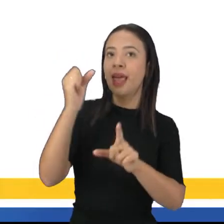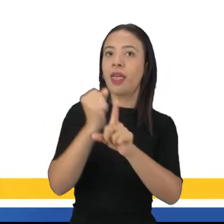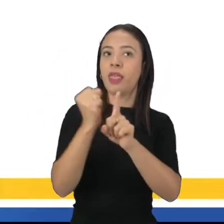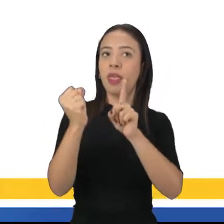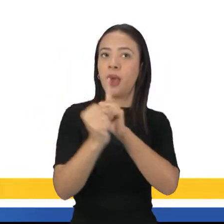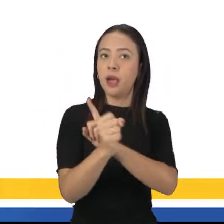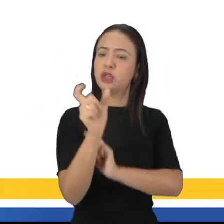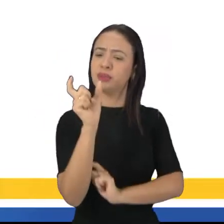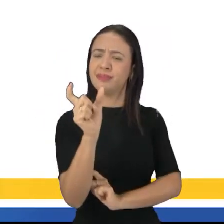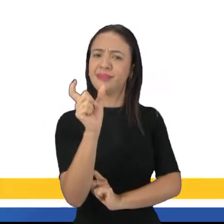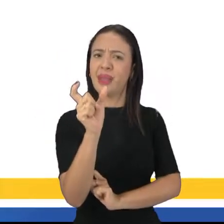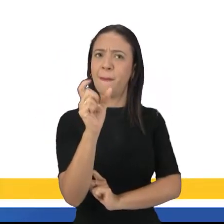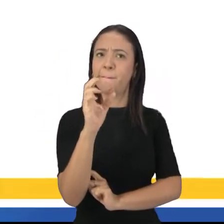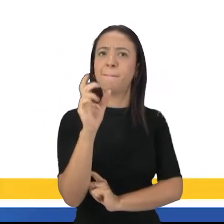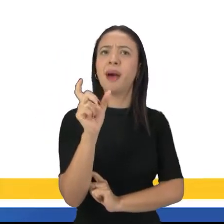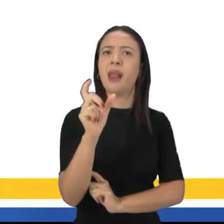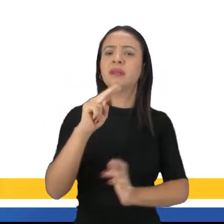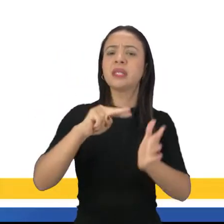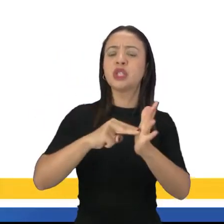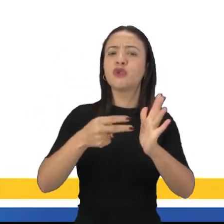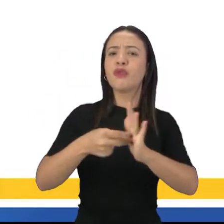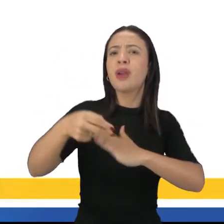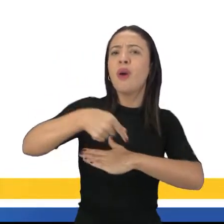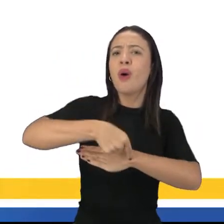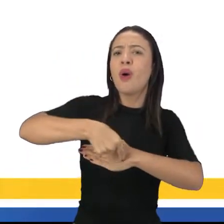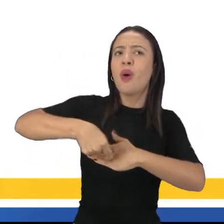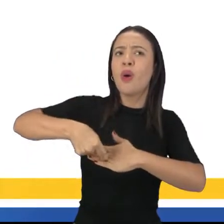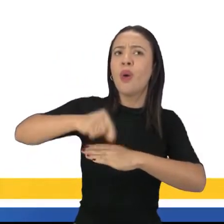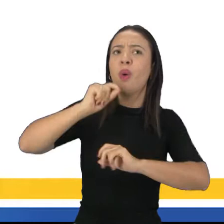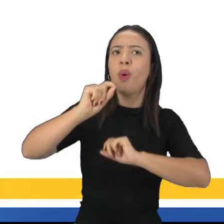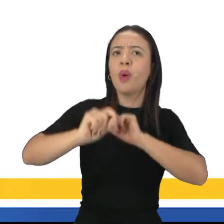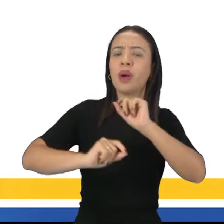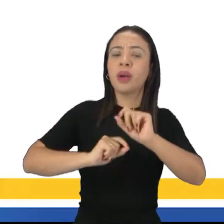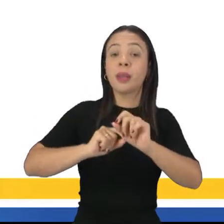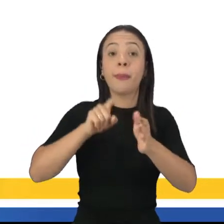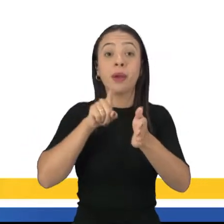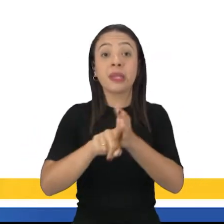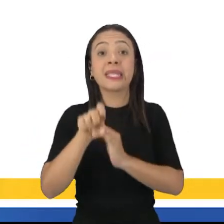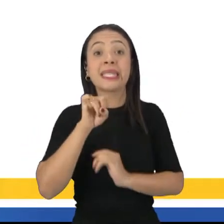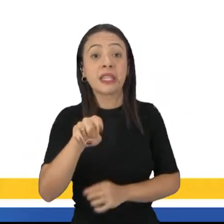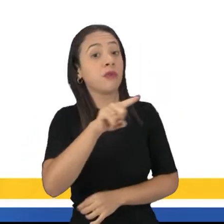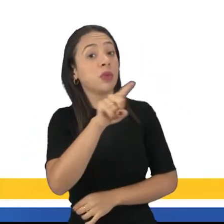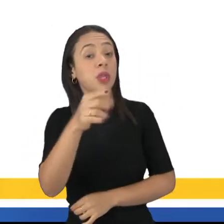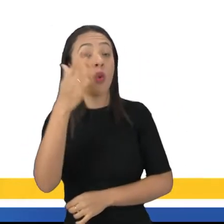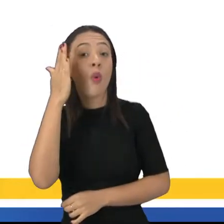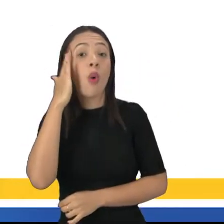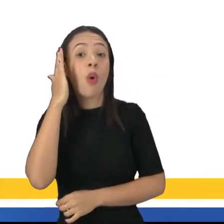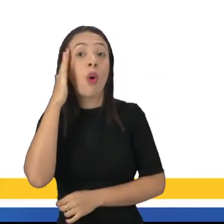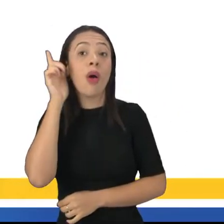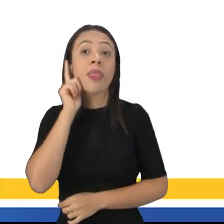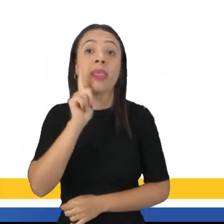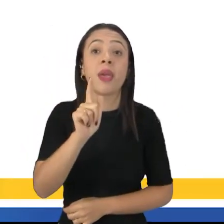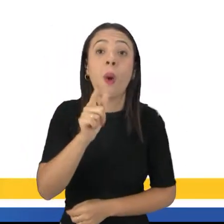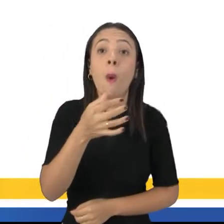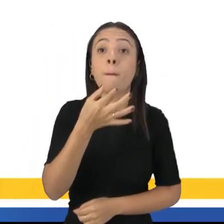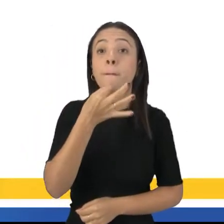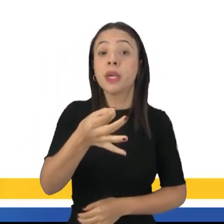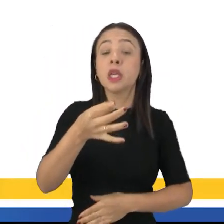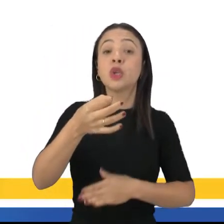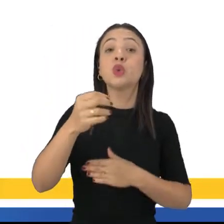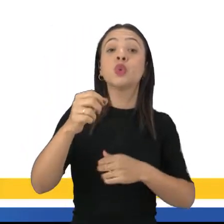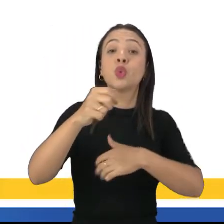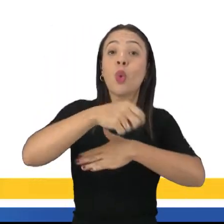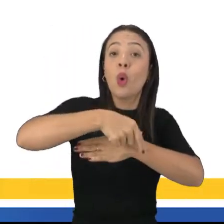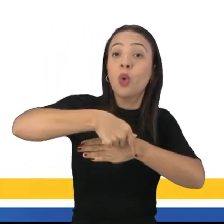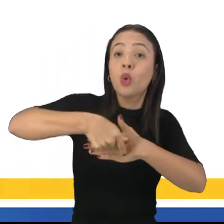chamadas indica que o autor, ou seja, está perguntando se você entendeu qual foi a intenção do autor a colocar